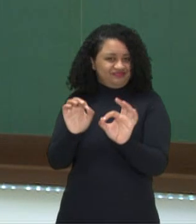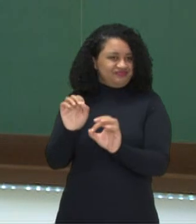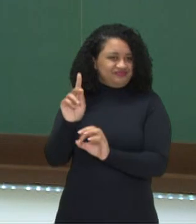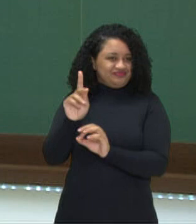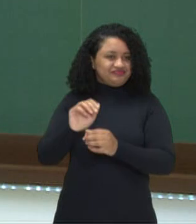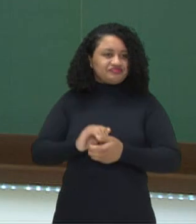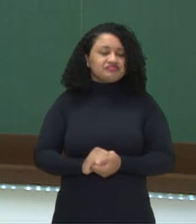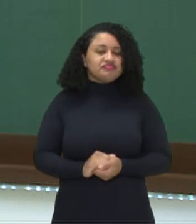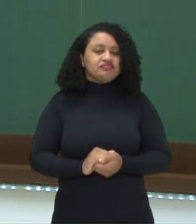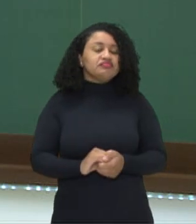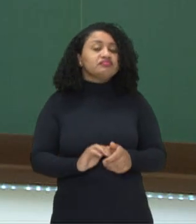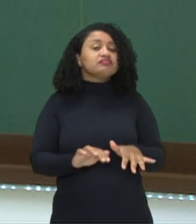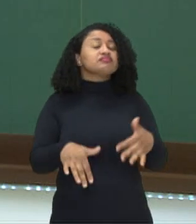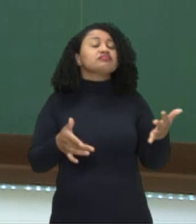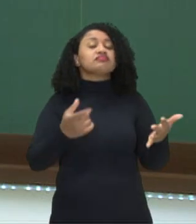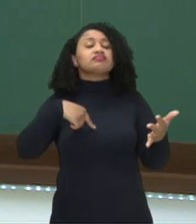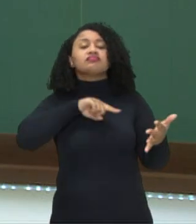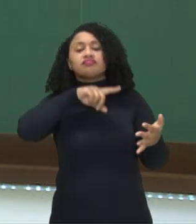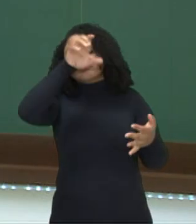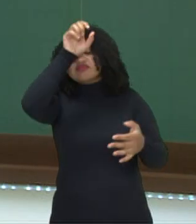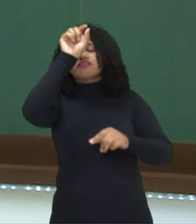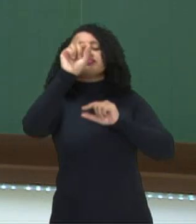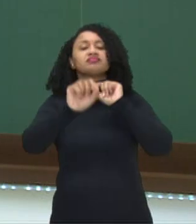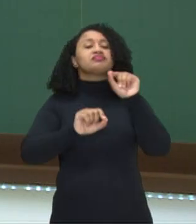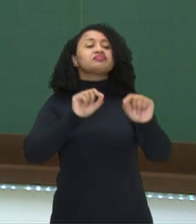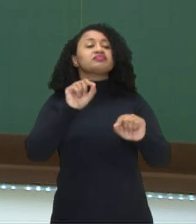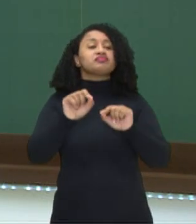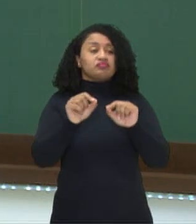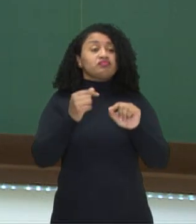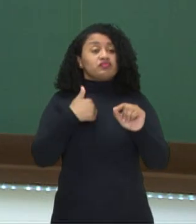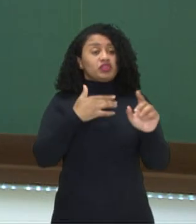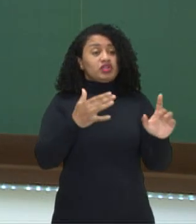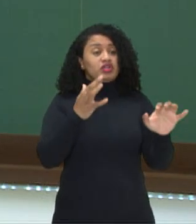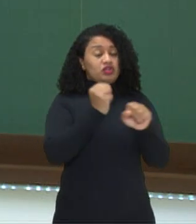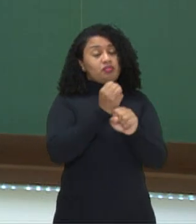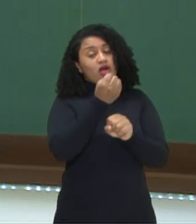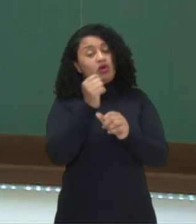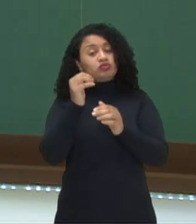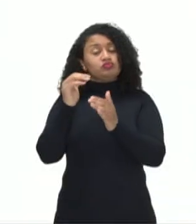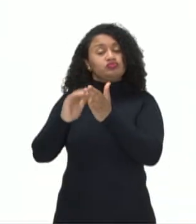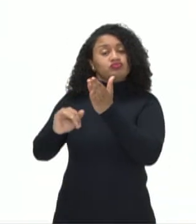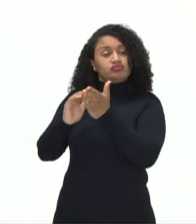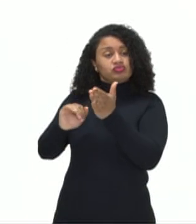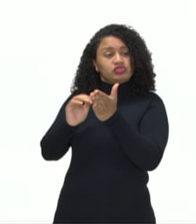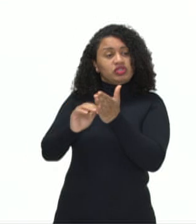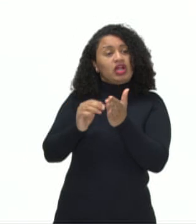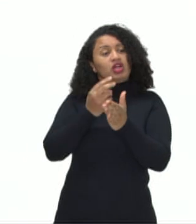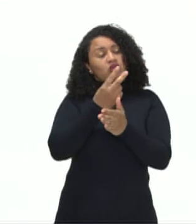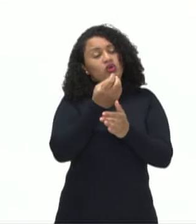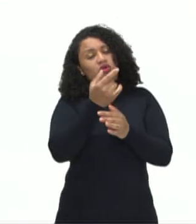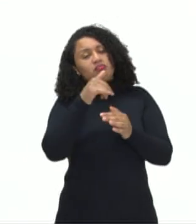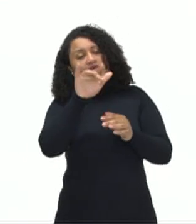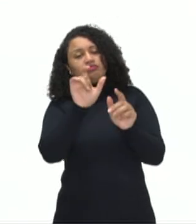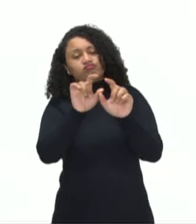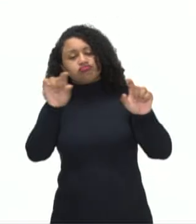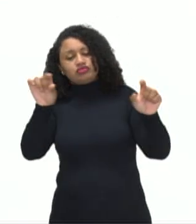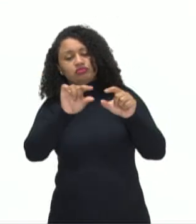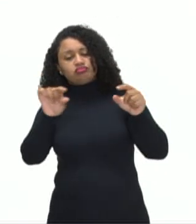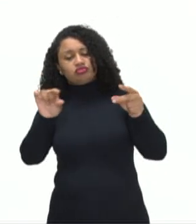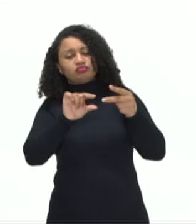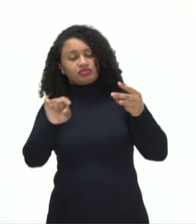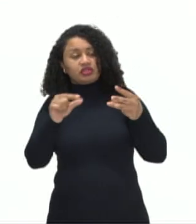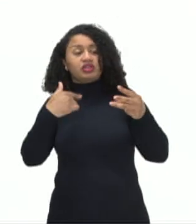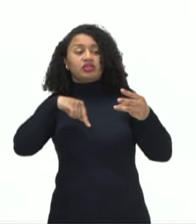ok? Vimos então aqui nesta aula que para somar ou subtrair 2 ou mais polinômios,